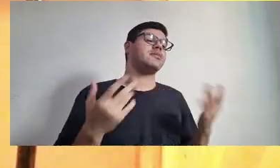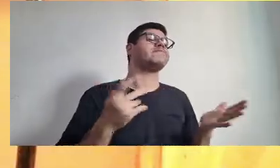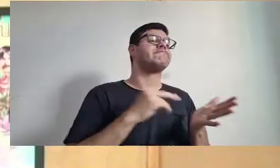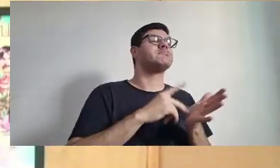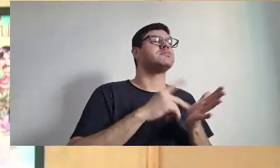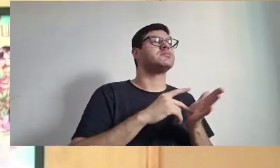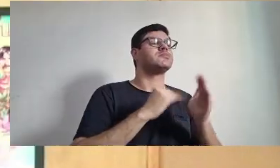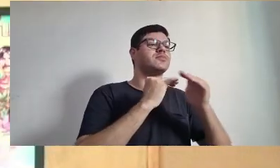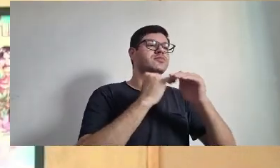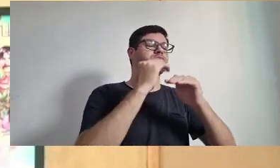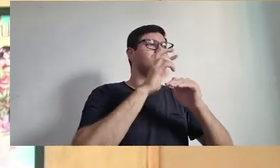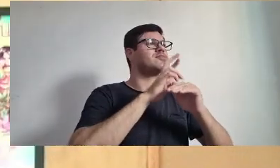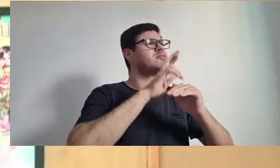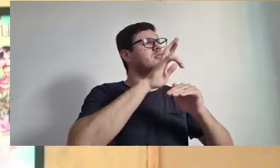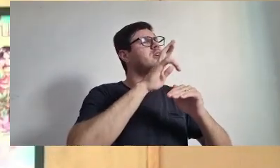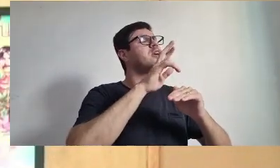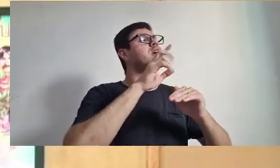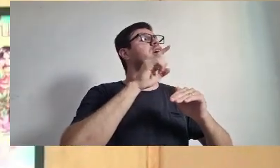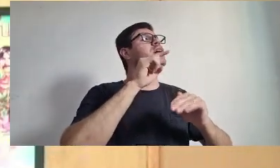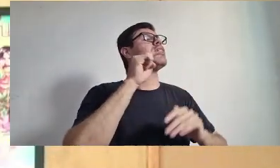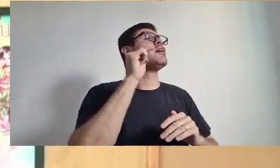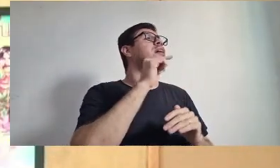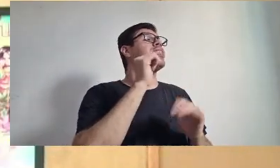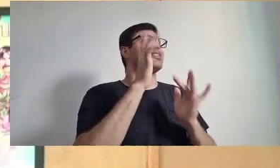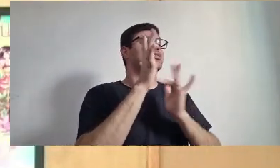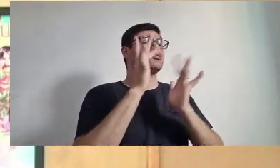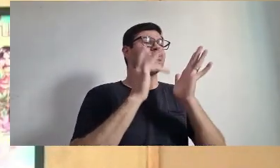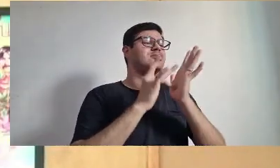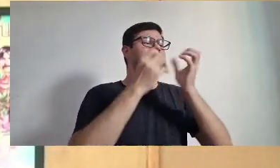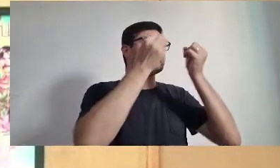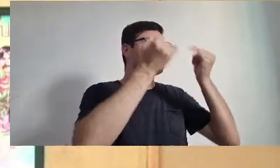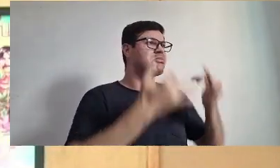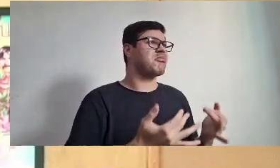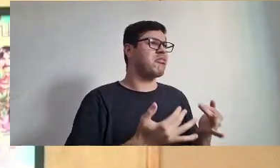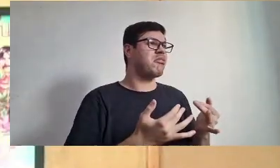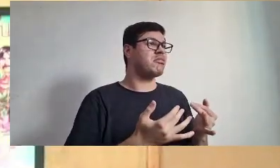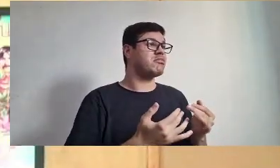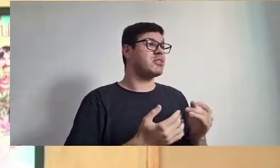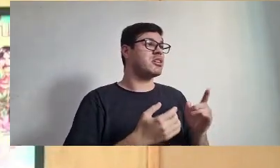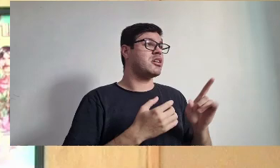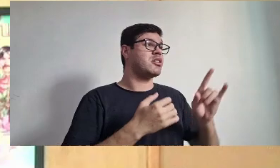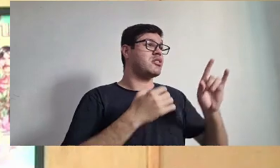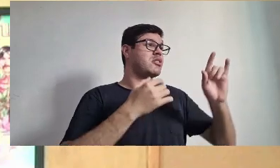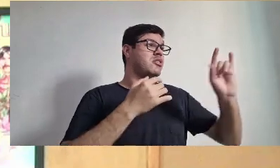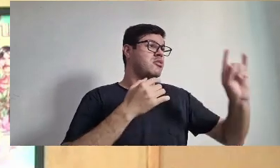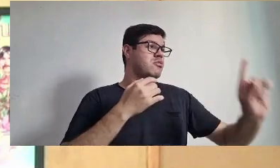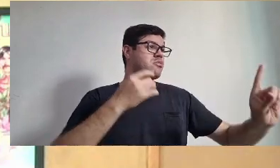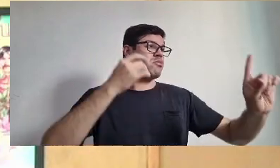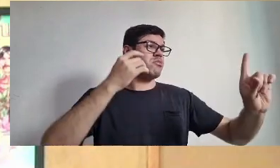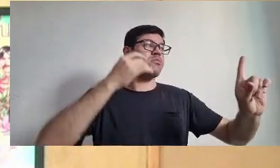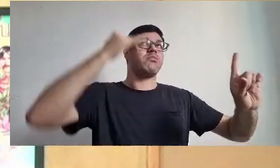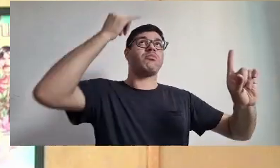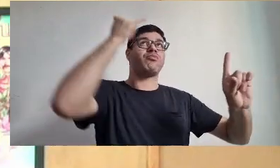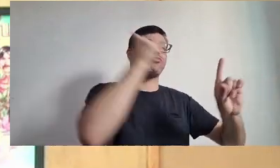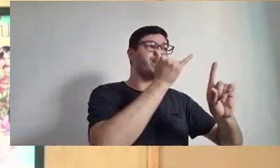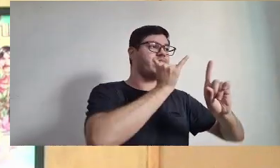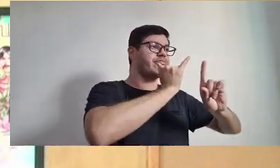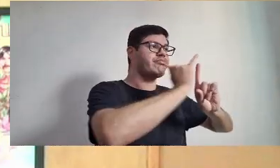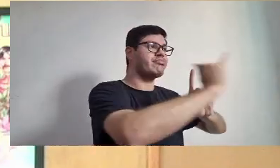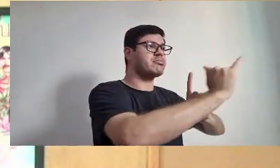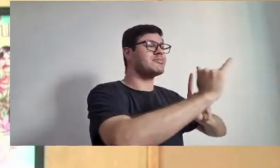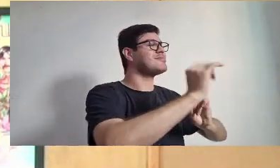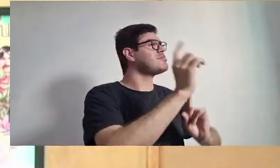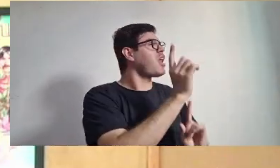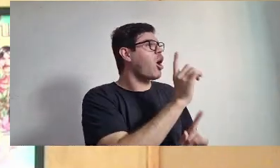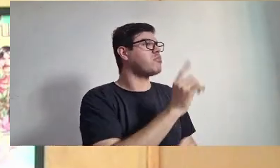esses dias, ele nem considerou Jesus um profeta, ele considerou Jesus um bom judeu. Tem gente